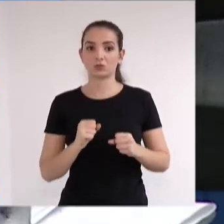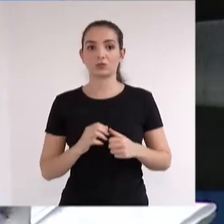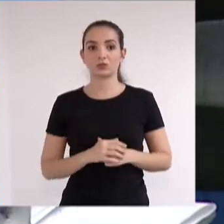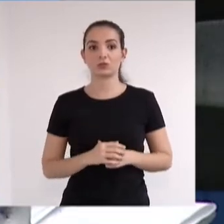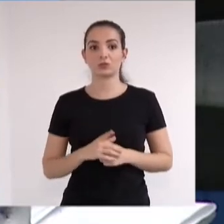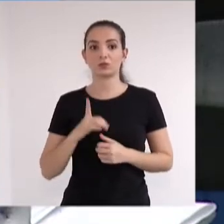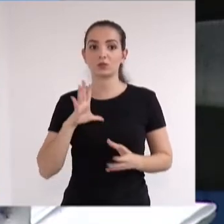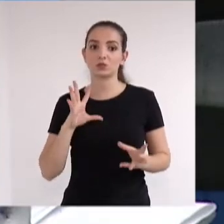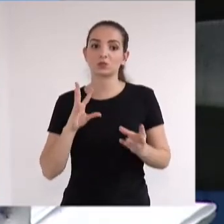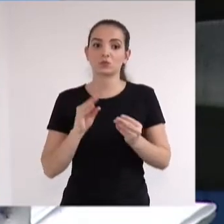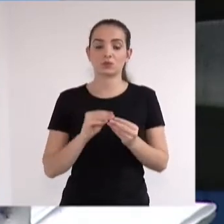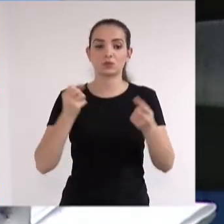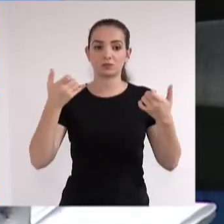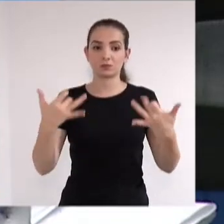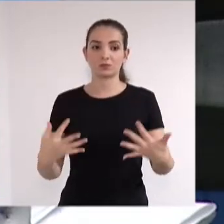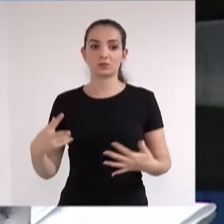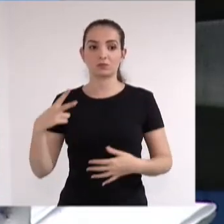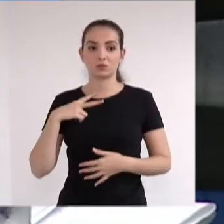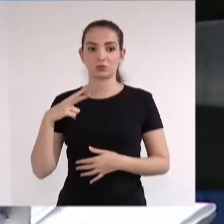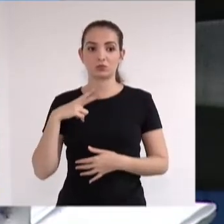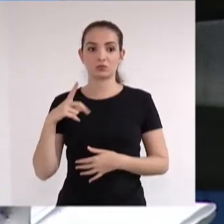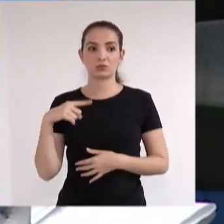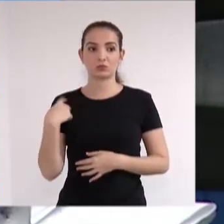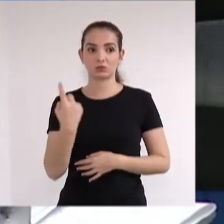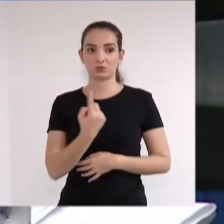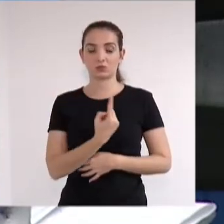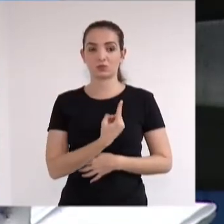as explicações pessoais, fazermos as